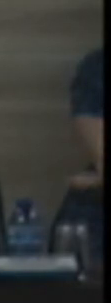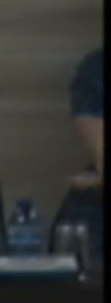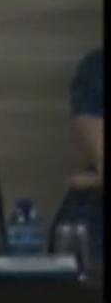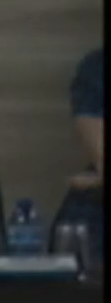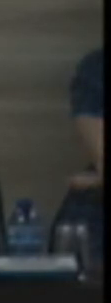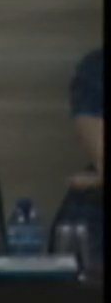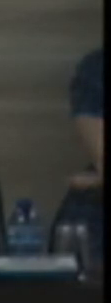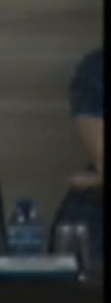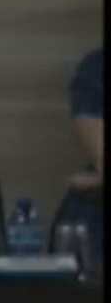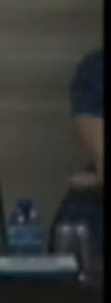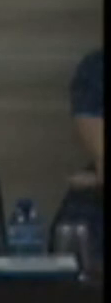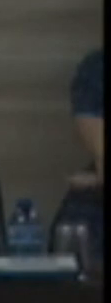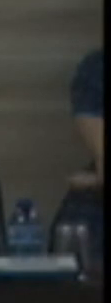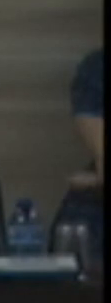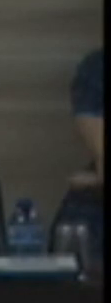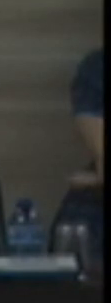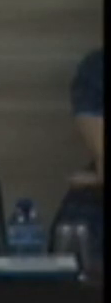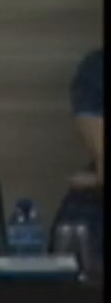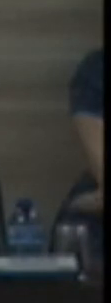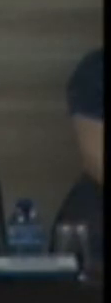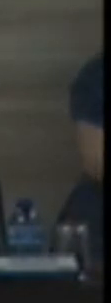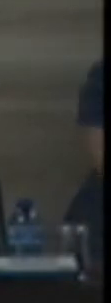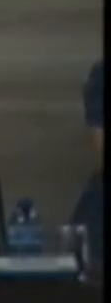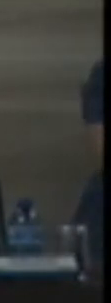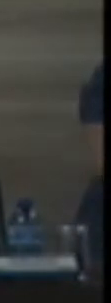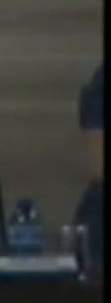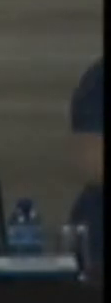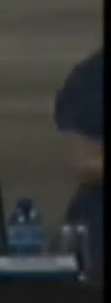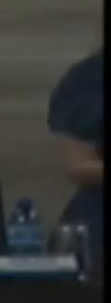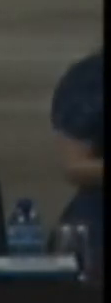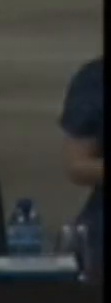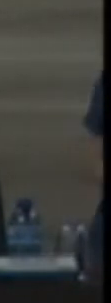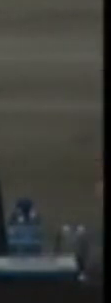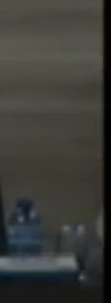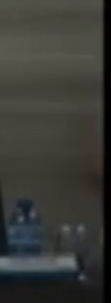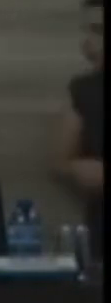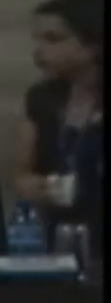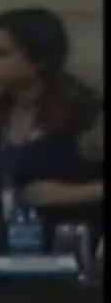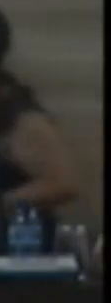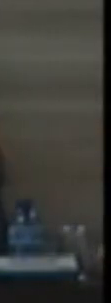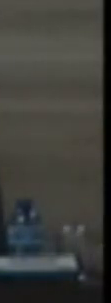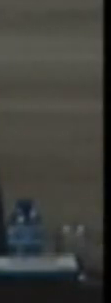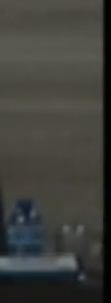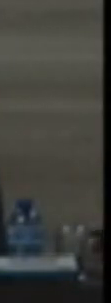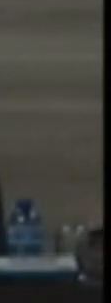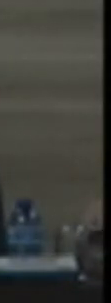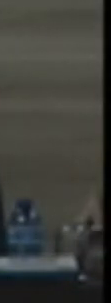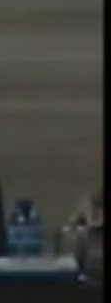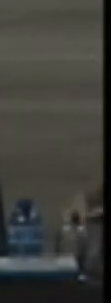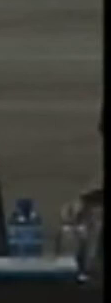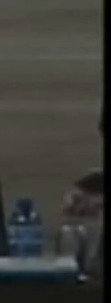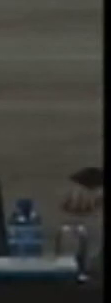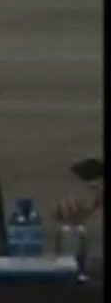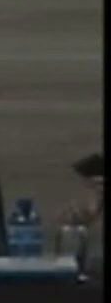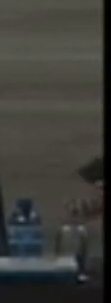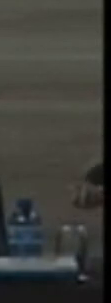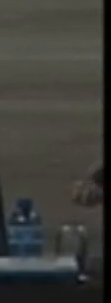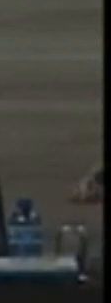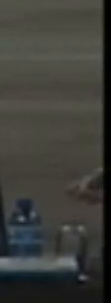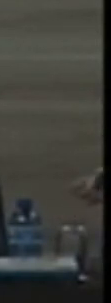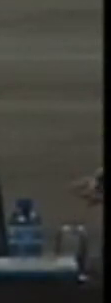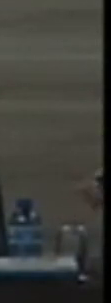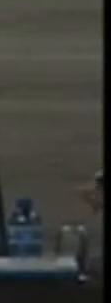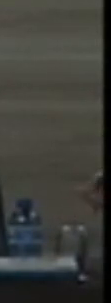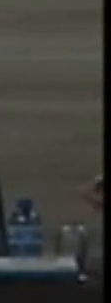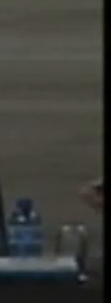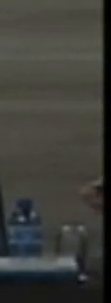suspensa para que o núcleo de cerimonial prepare a mesa para a solenidade de entrega do